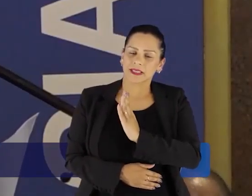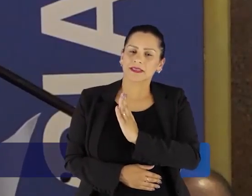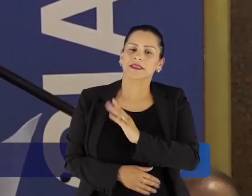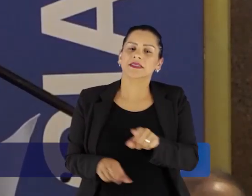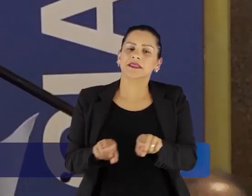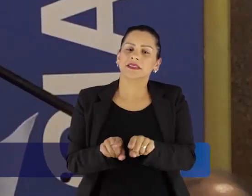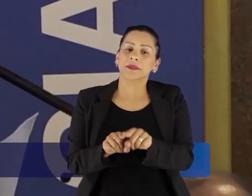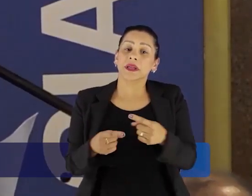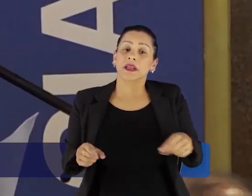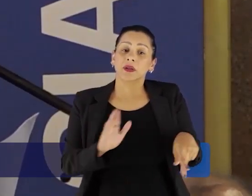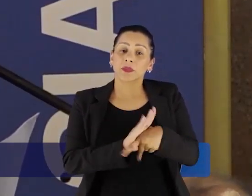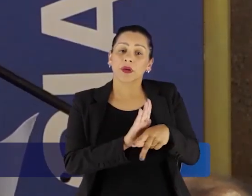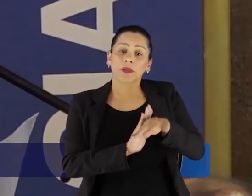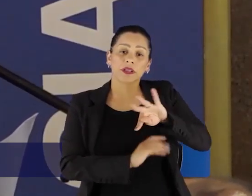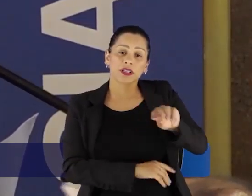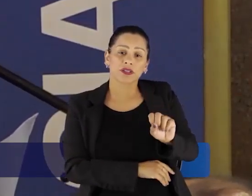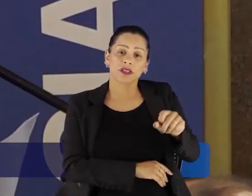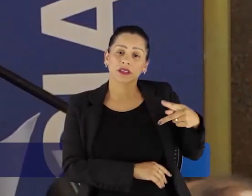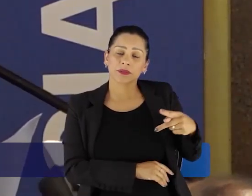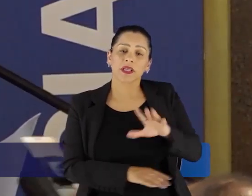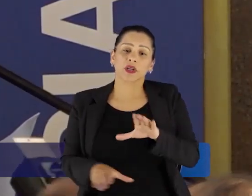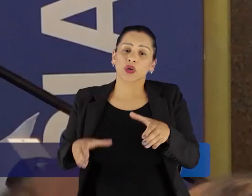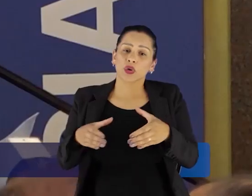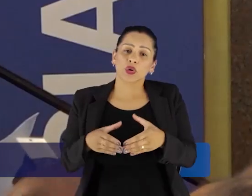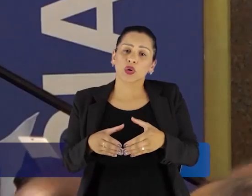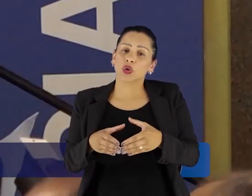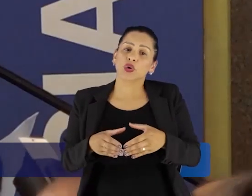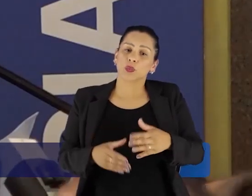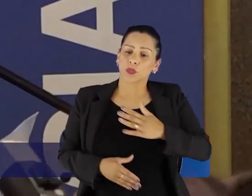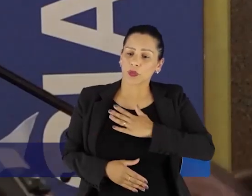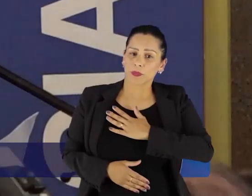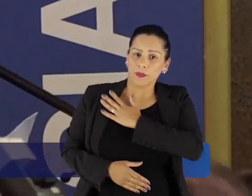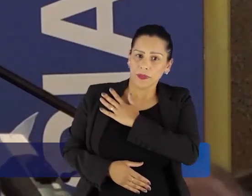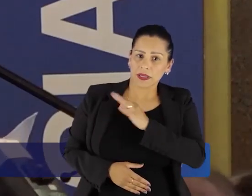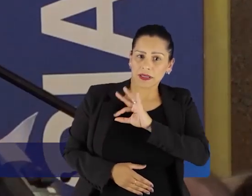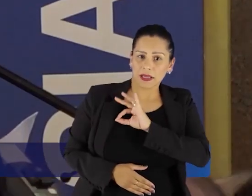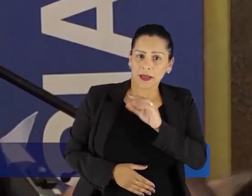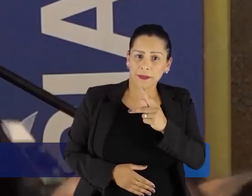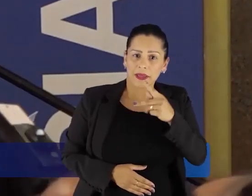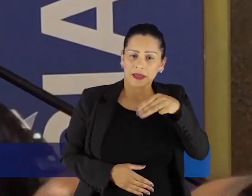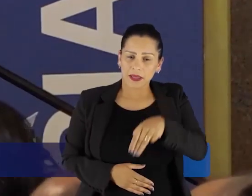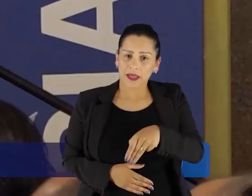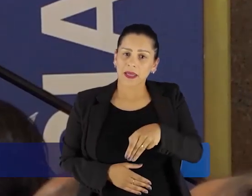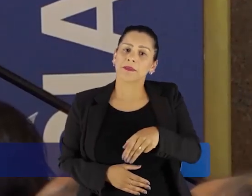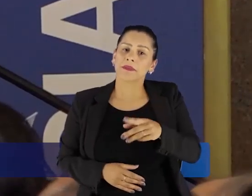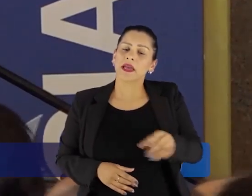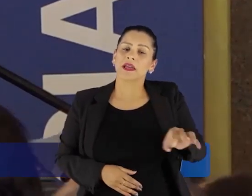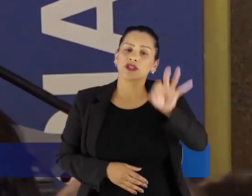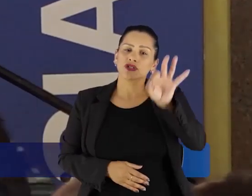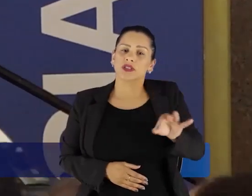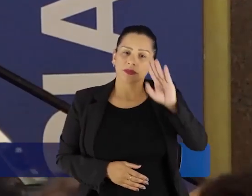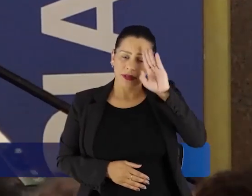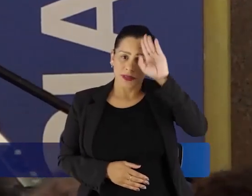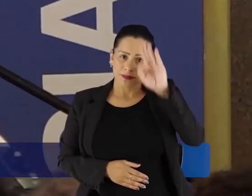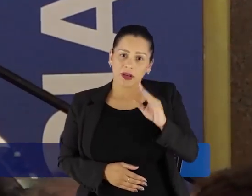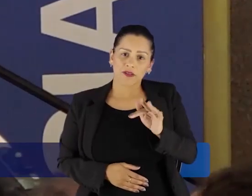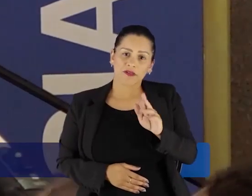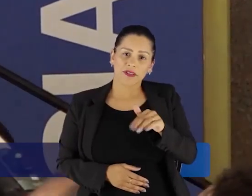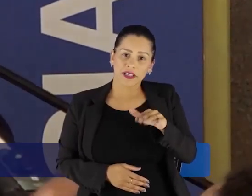executados pela banda da Polícia Militar do Estado de São Paulo sob regência do maestro 1º Sargento PM Francisco Ferreira